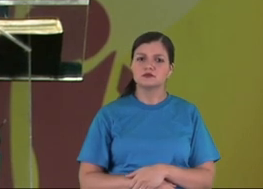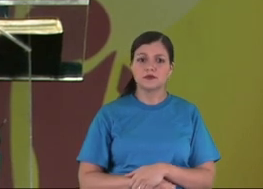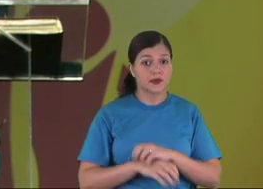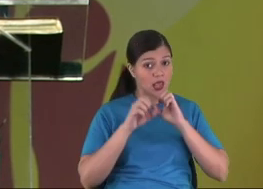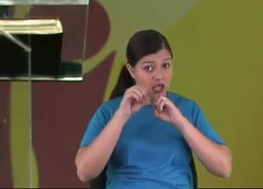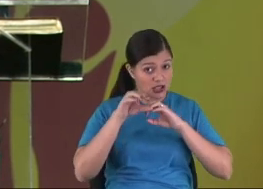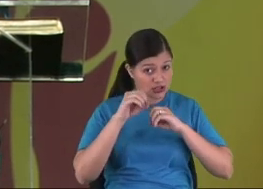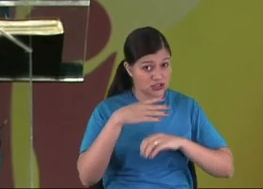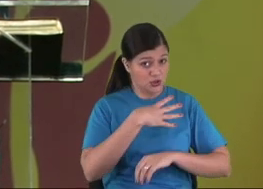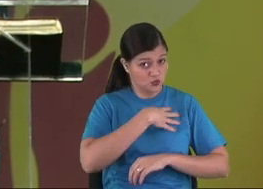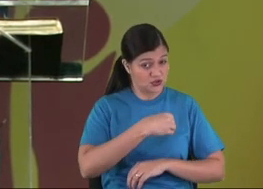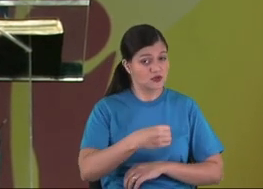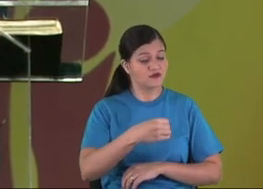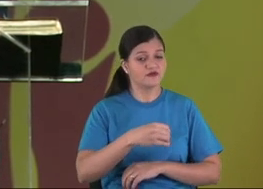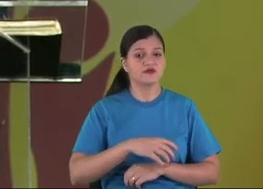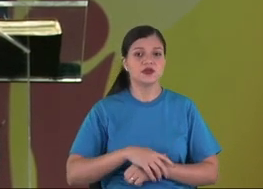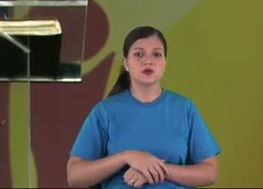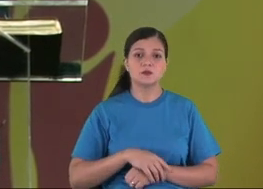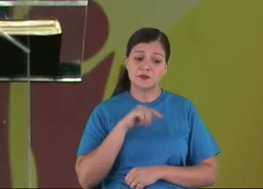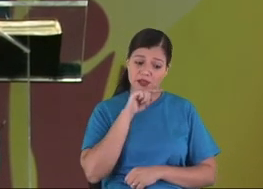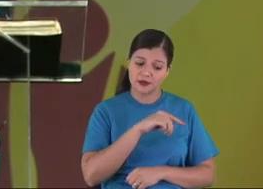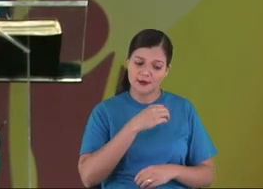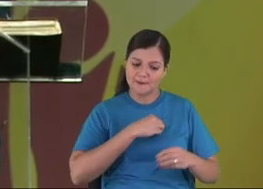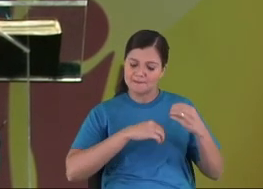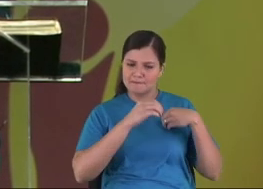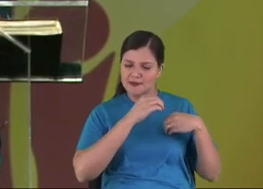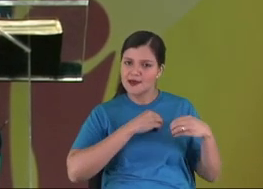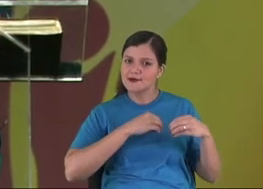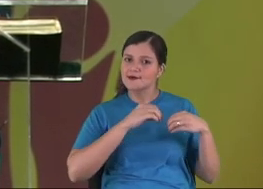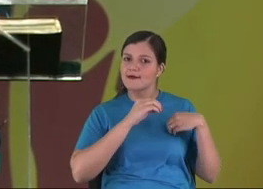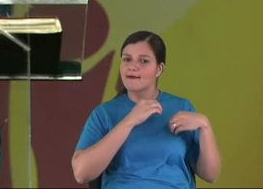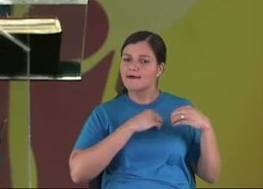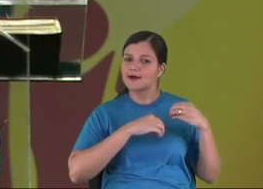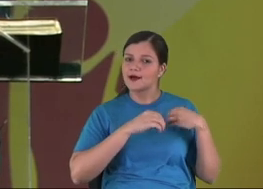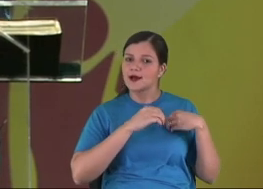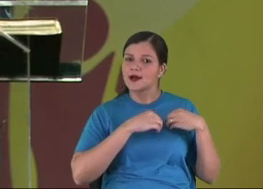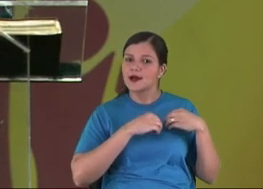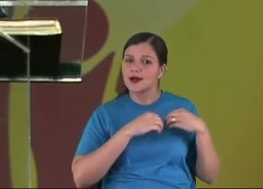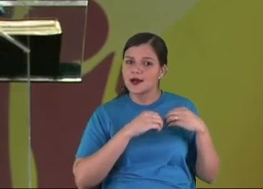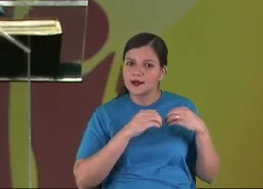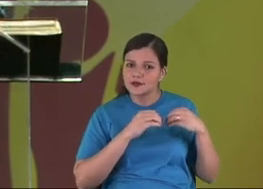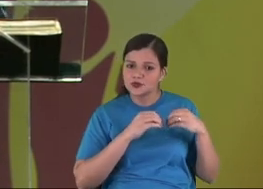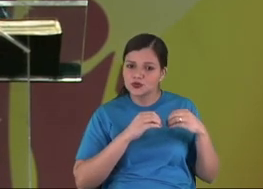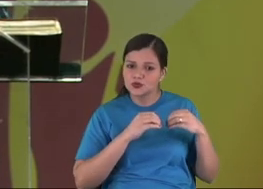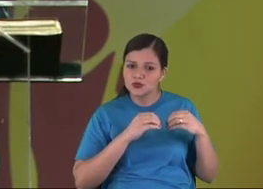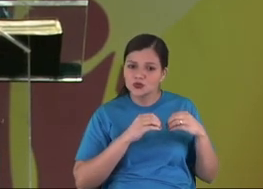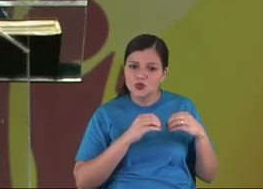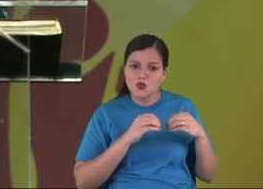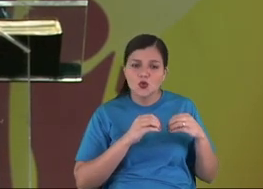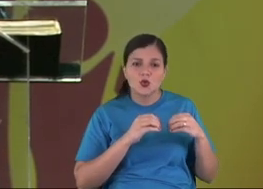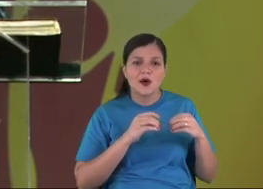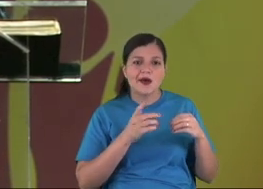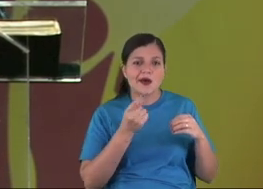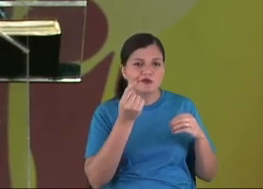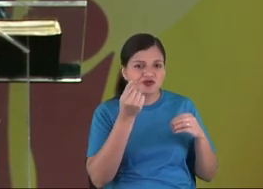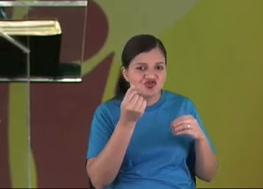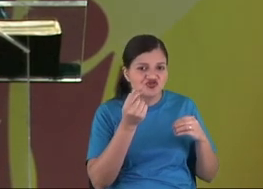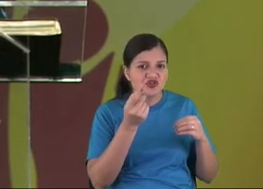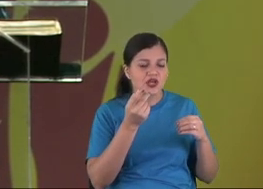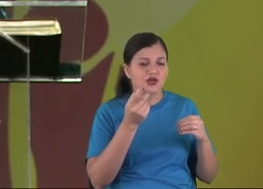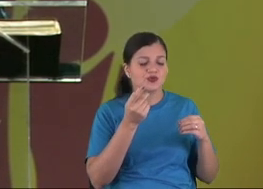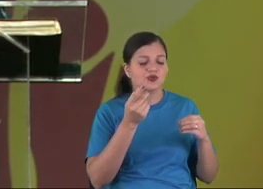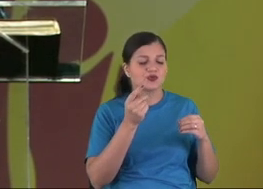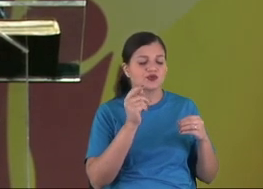Ensine o seu filho que é pecado ficar com o troco. Chegue e entregue o troco daquilo que você comprou.